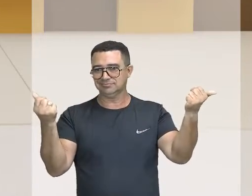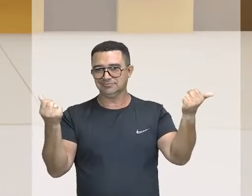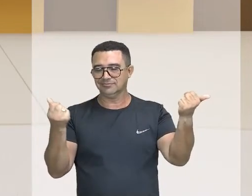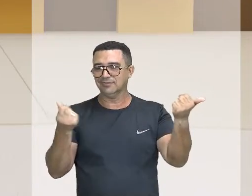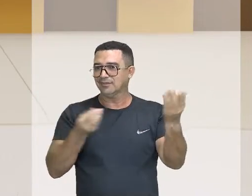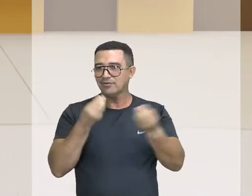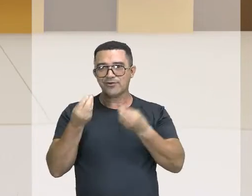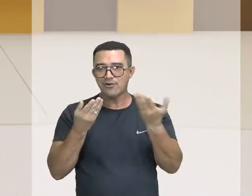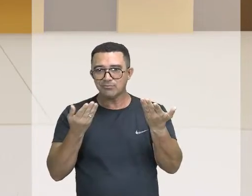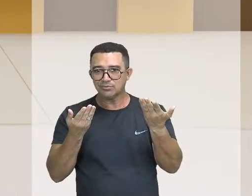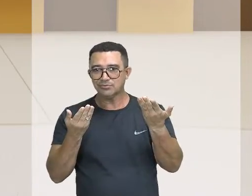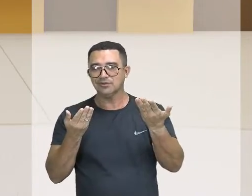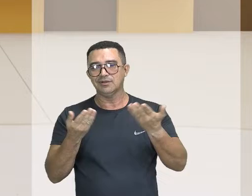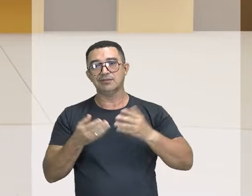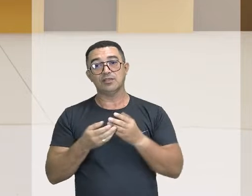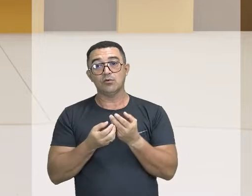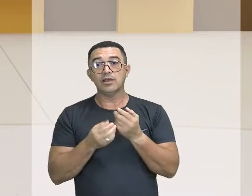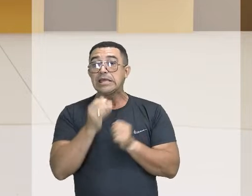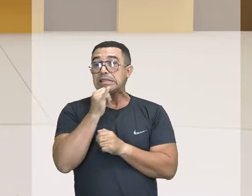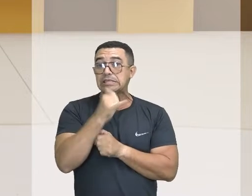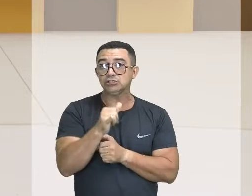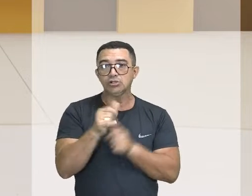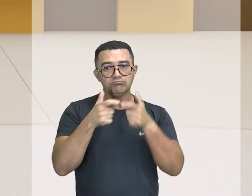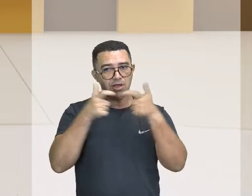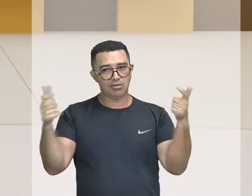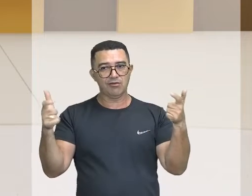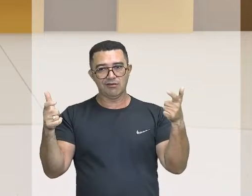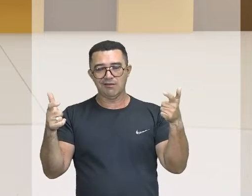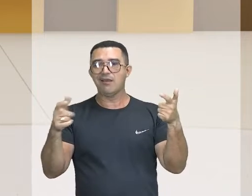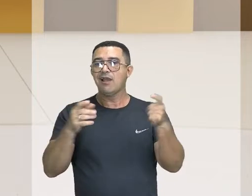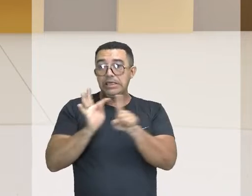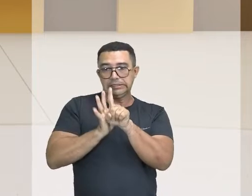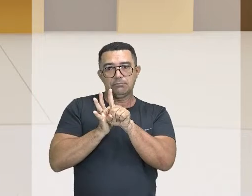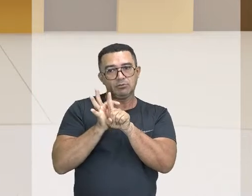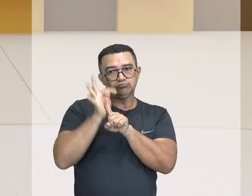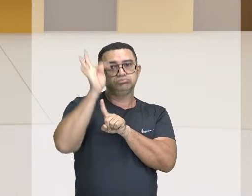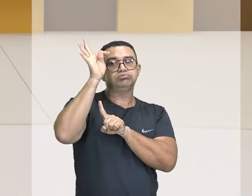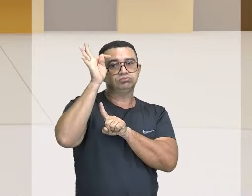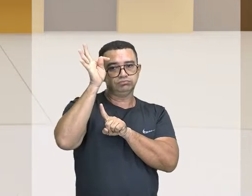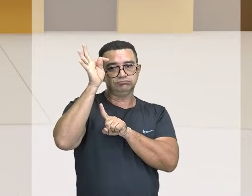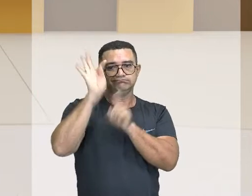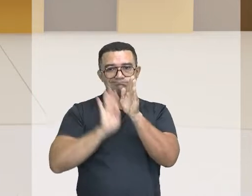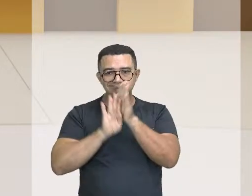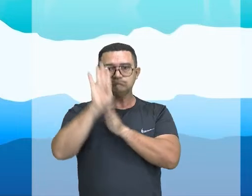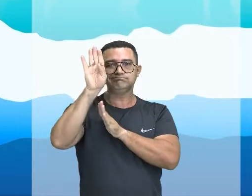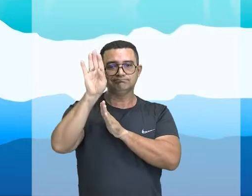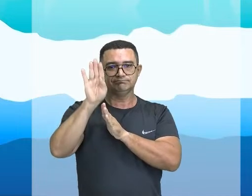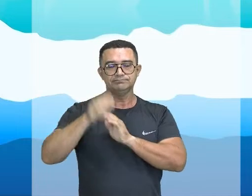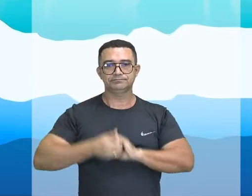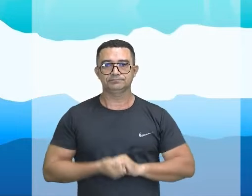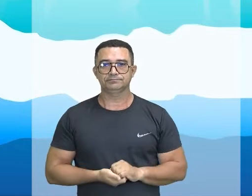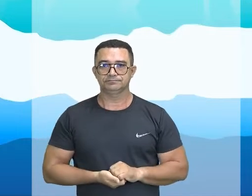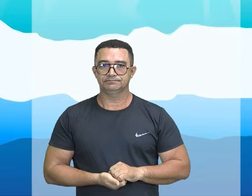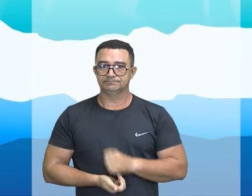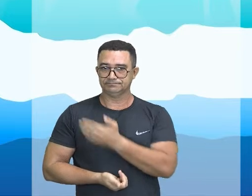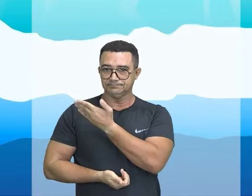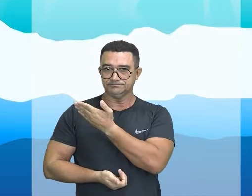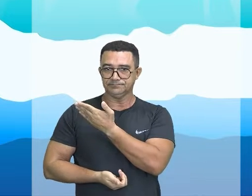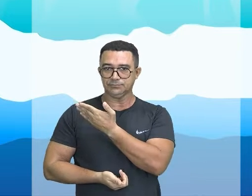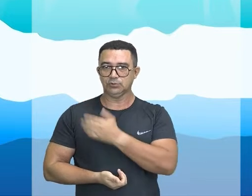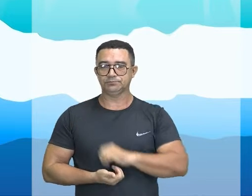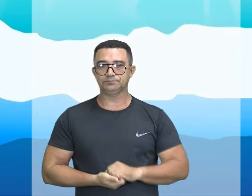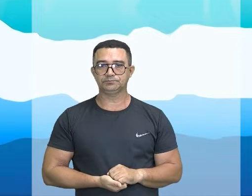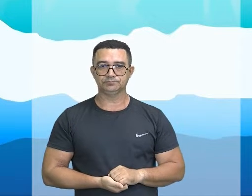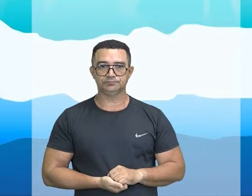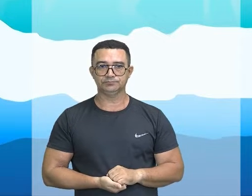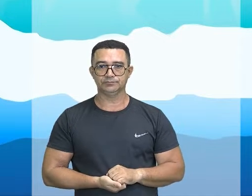uma absorção maior dessa energia, o que faz com que a temperatura aumente. Nós temos até uma animação, não é? Olha só. Então, nós